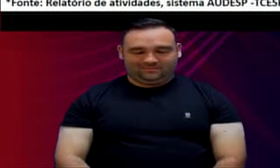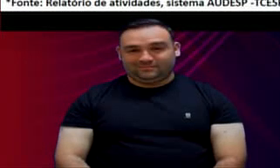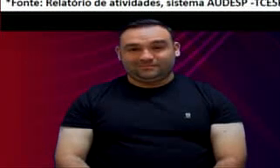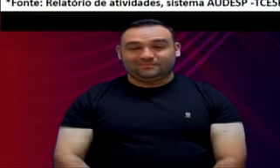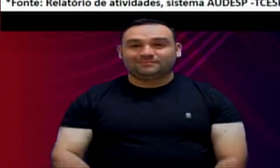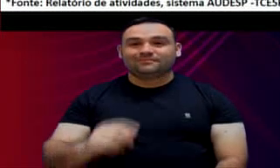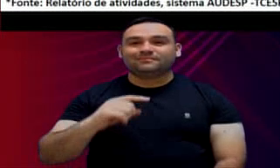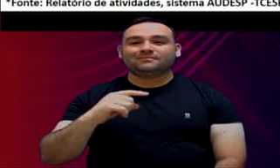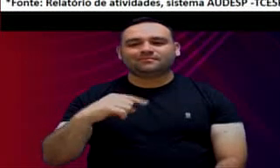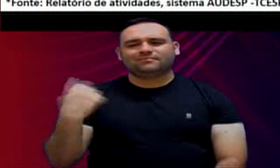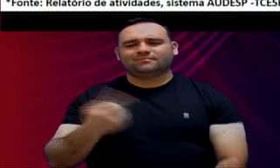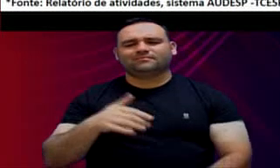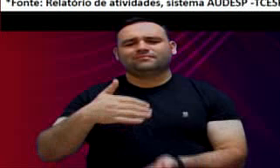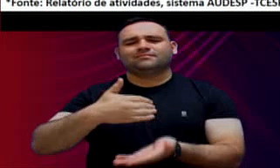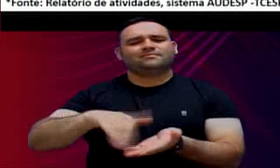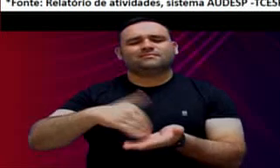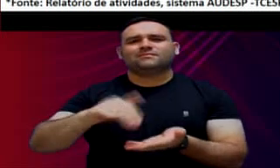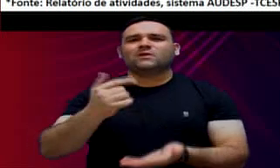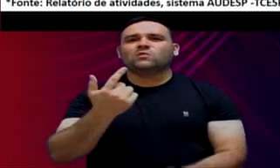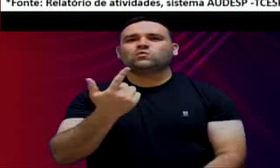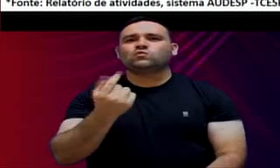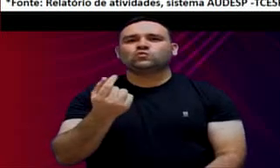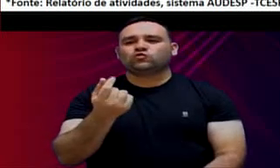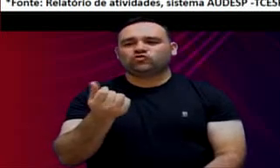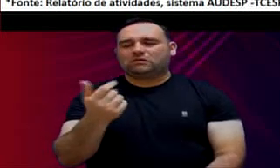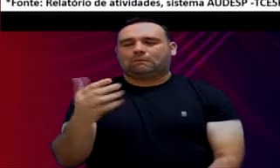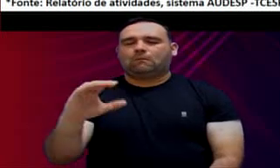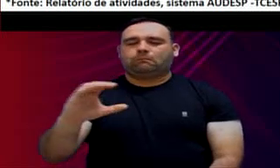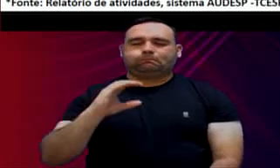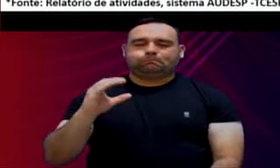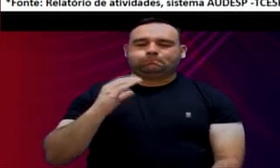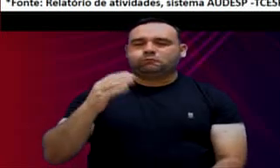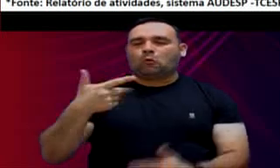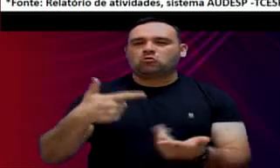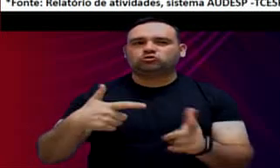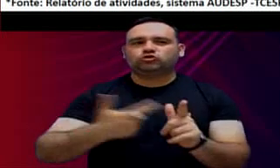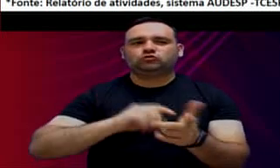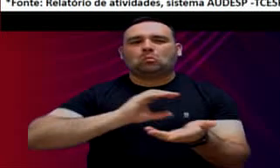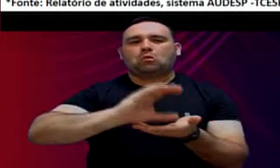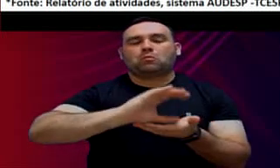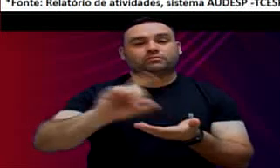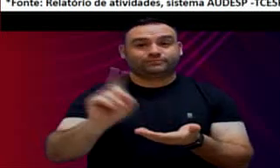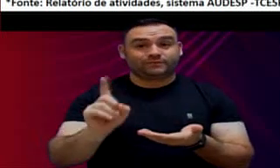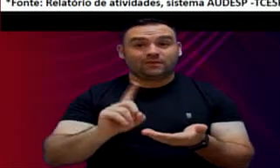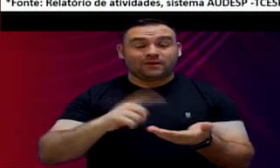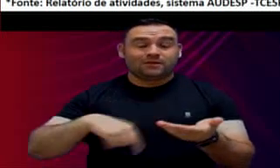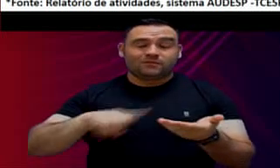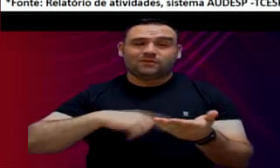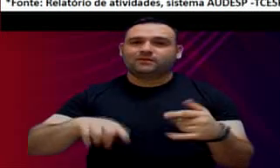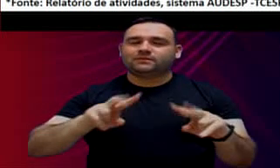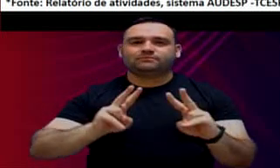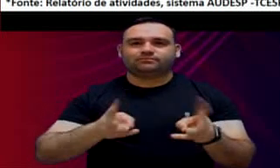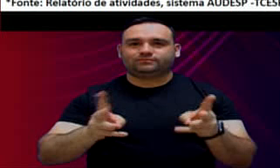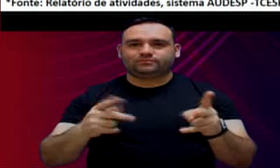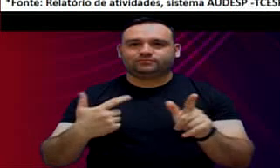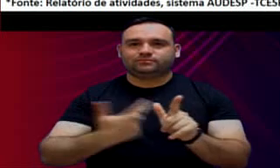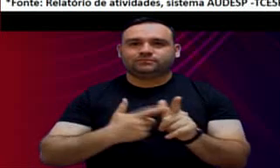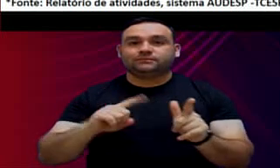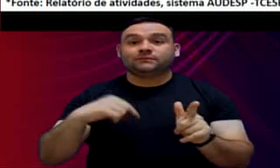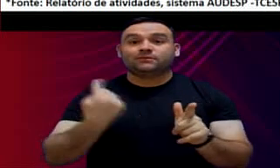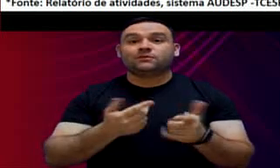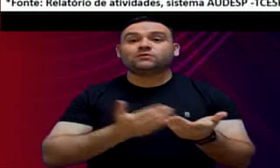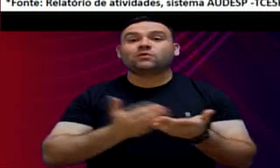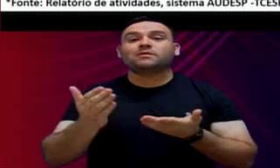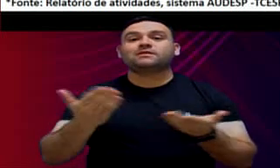bom a gente é uma secretaria que não tem tanta verba não tem tanta despesa também nossas despesas são fixas né então vamos